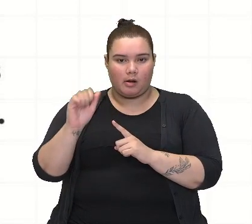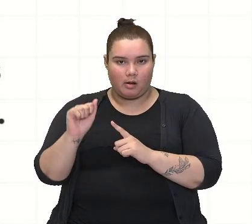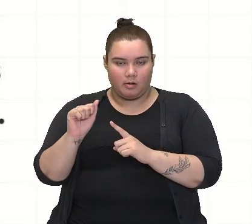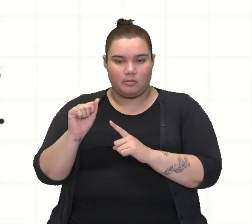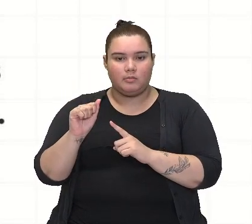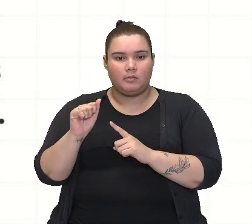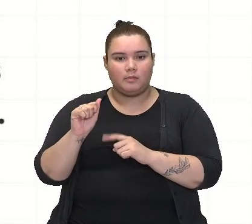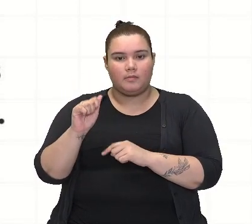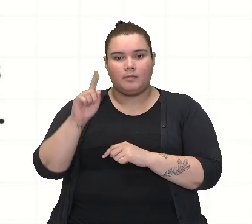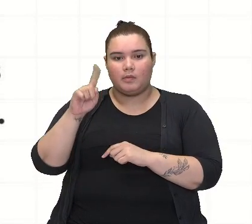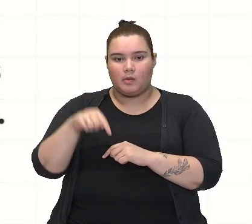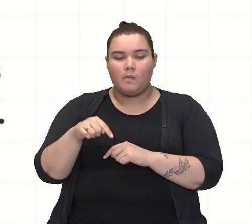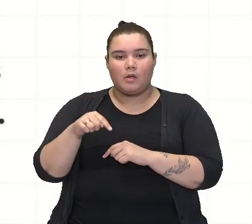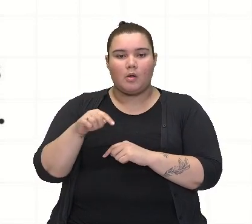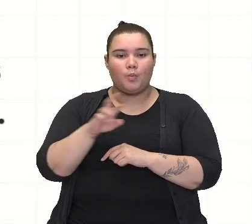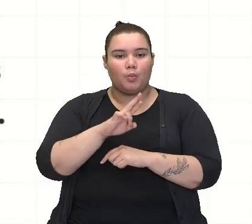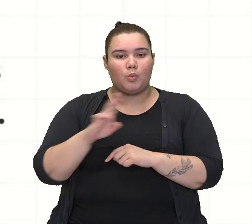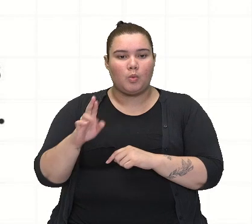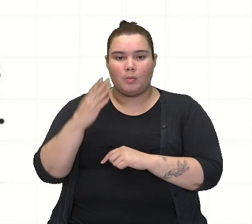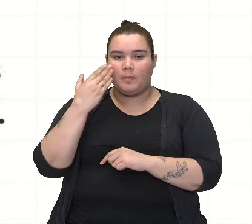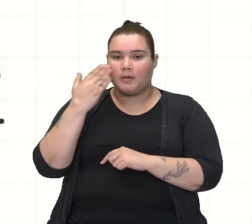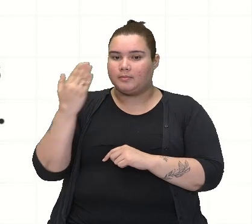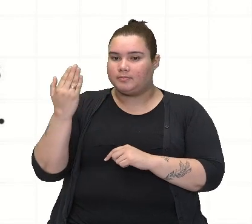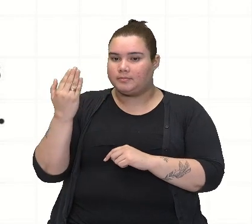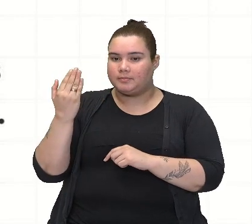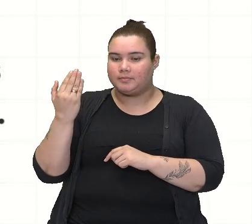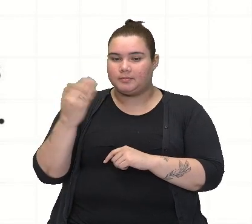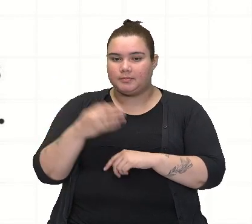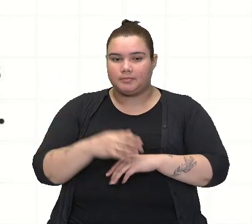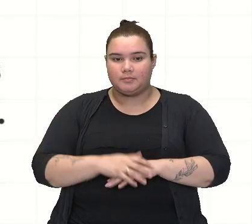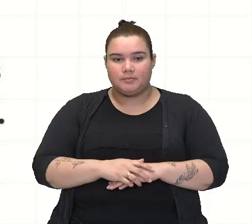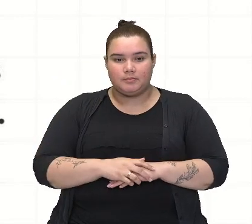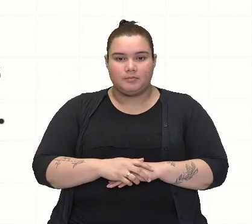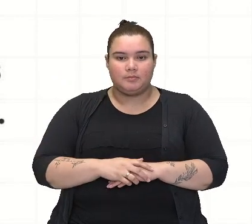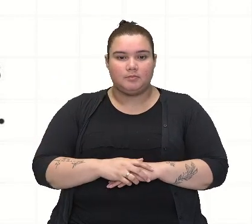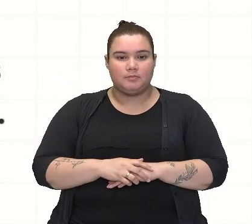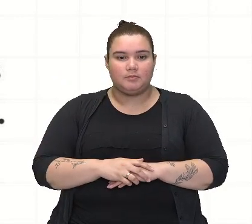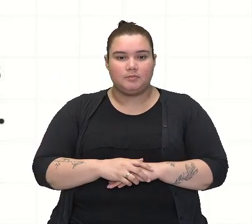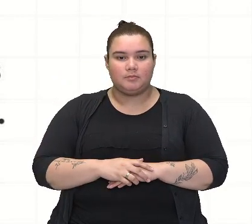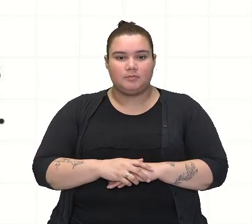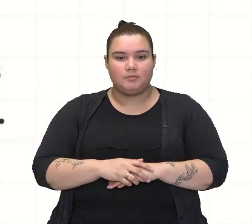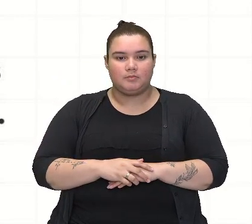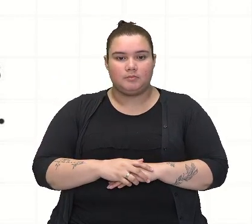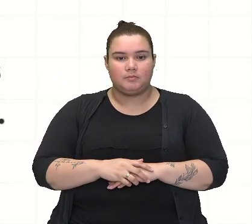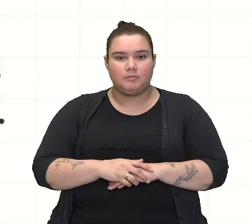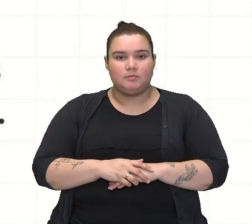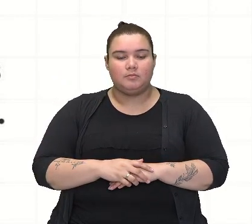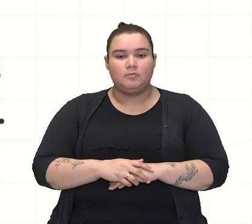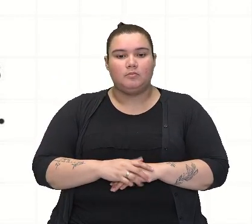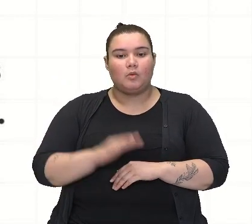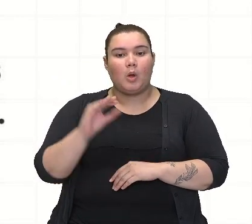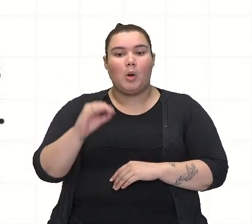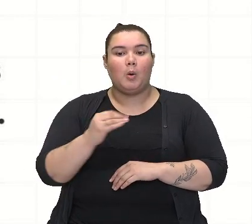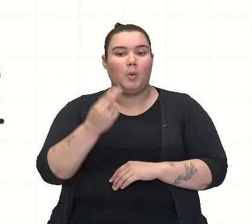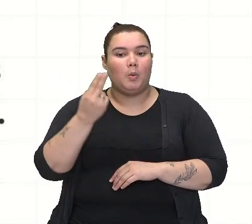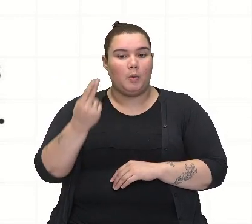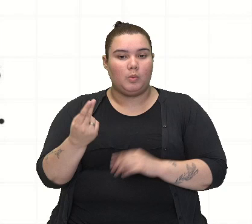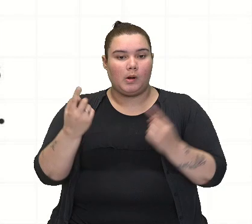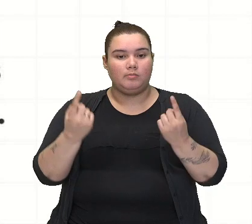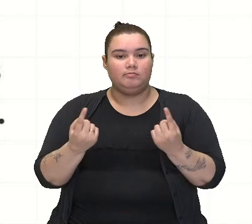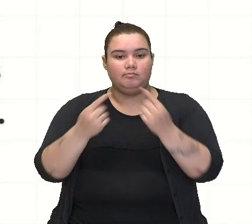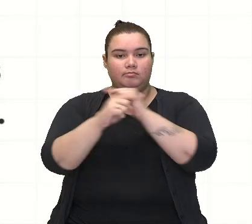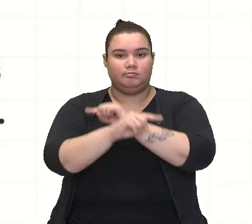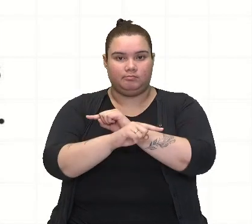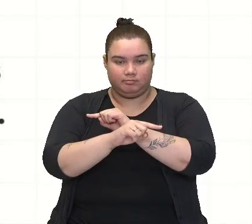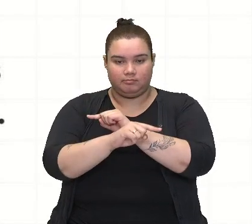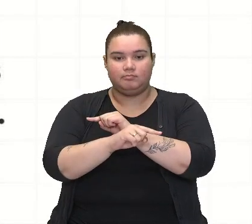ela é chamada de grandezas diretamente proporcionais. Ou inversa,